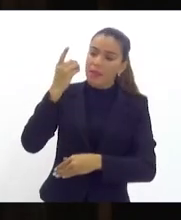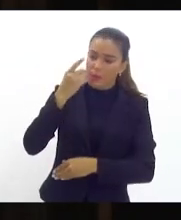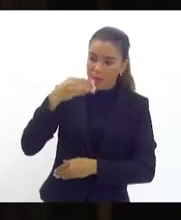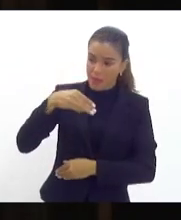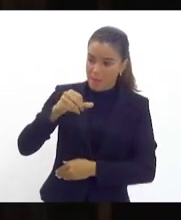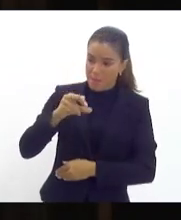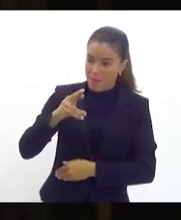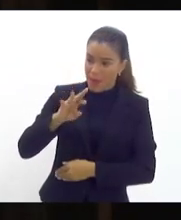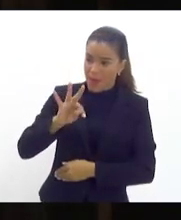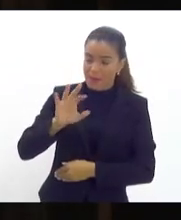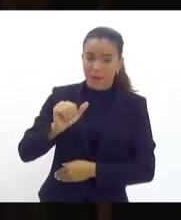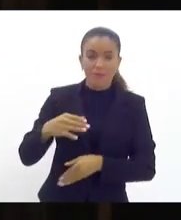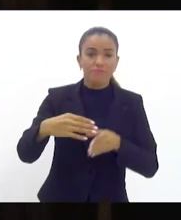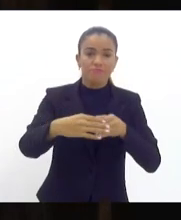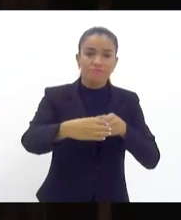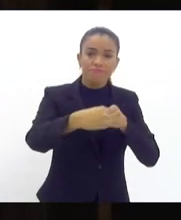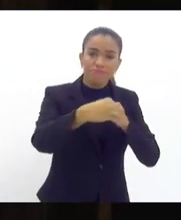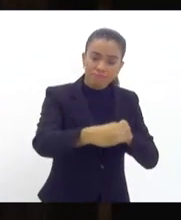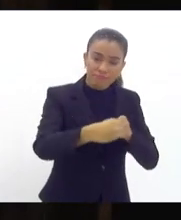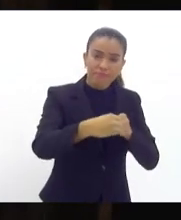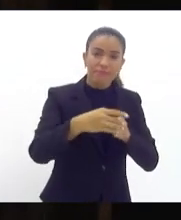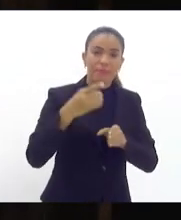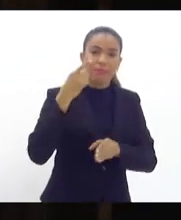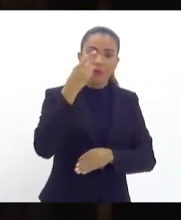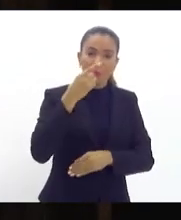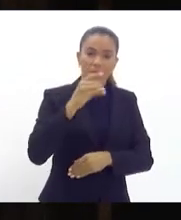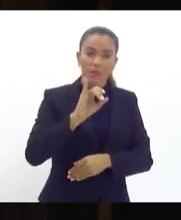Rocha excelentíssima deputada Índia